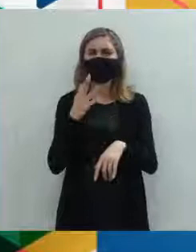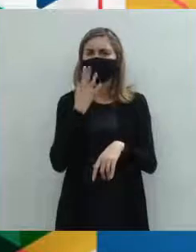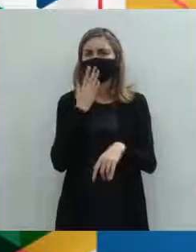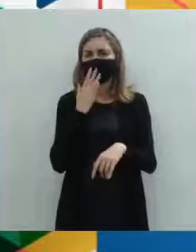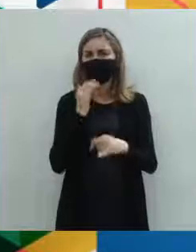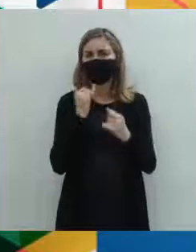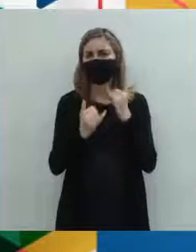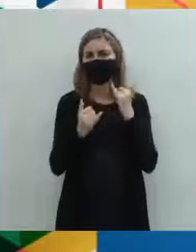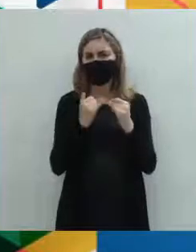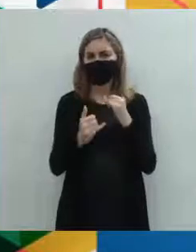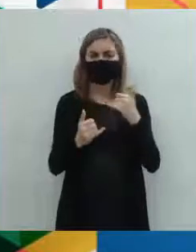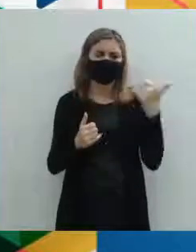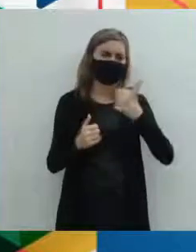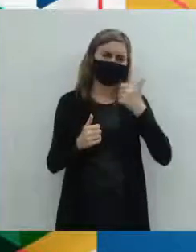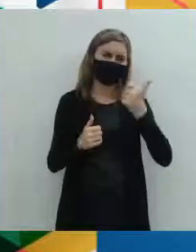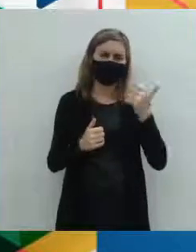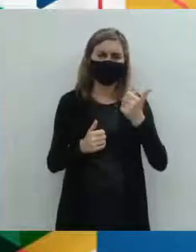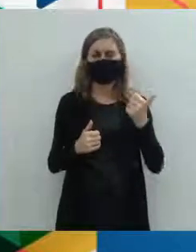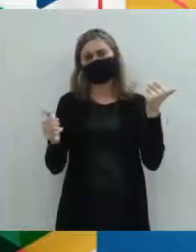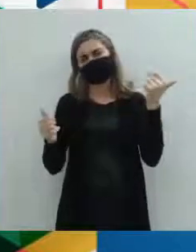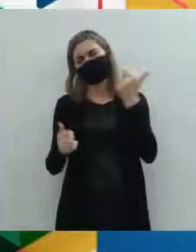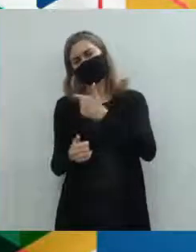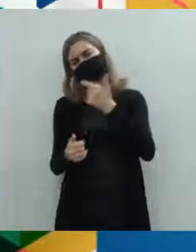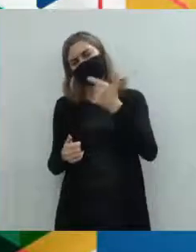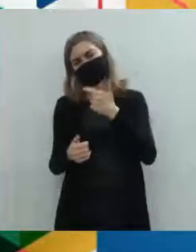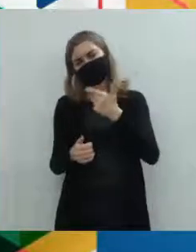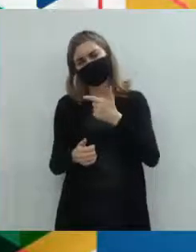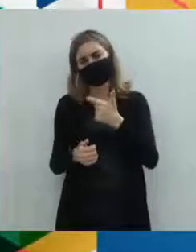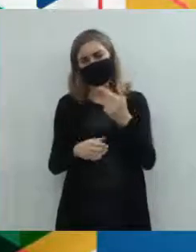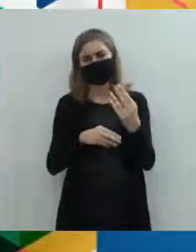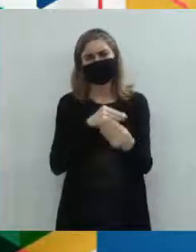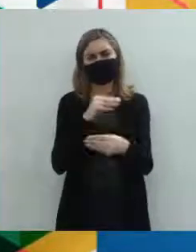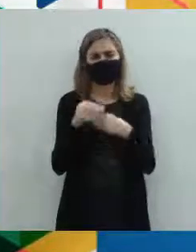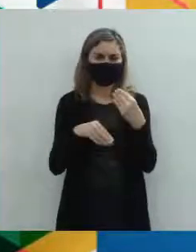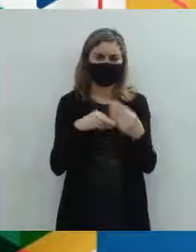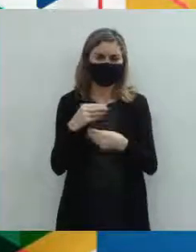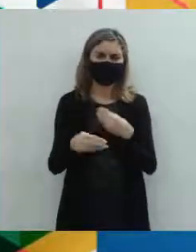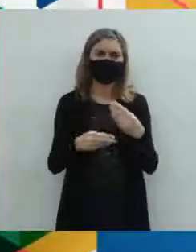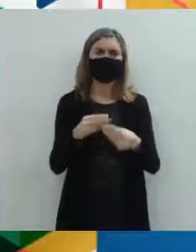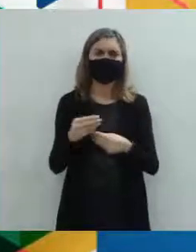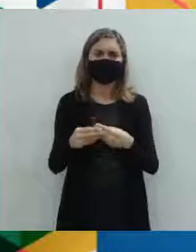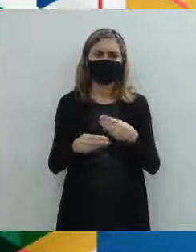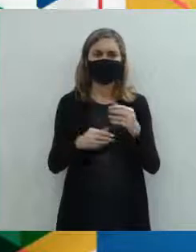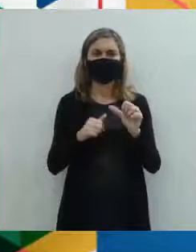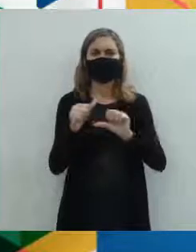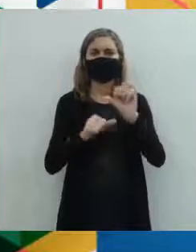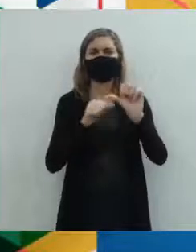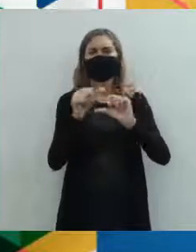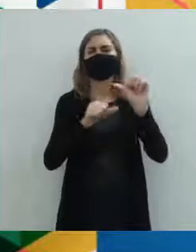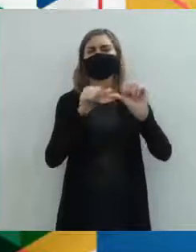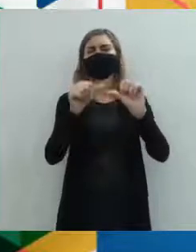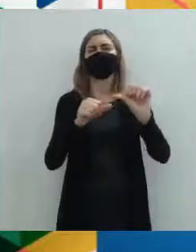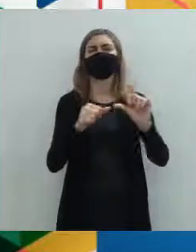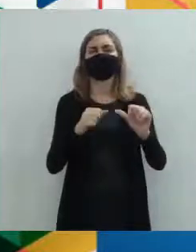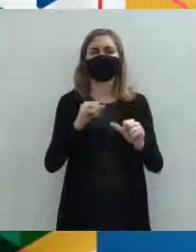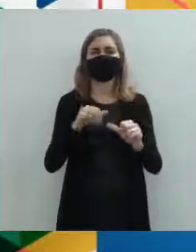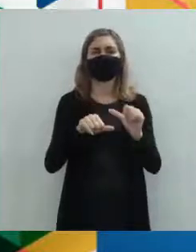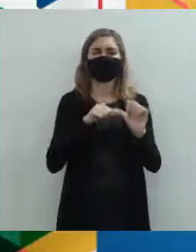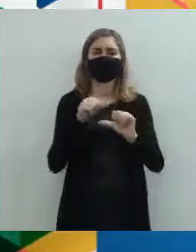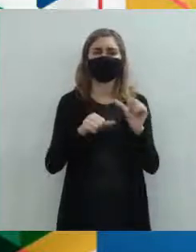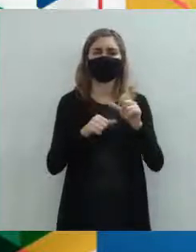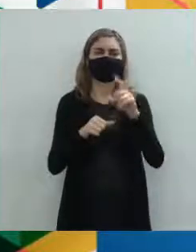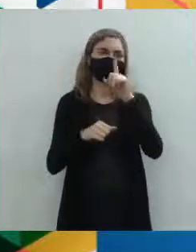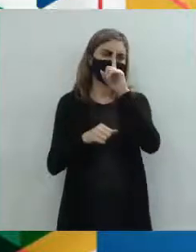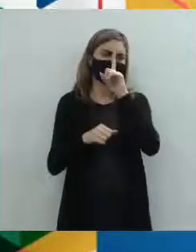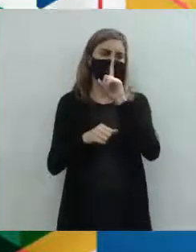vai ter o primeiro nome e o segundo nome da mistura, e aí você vai podendo construir. Então, se eu misturo o